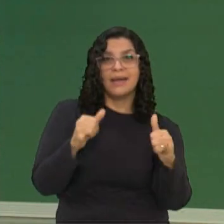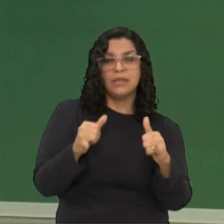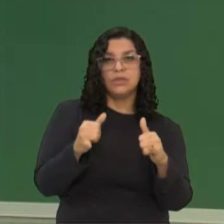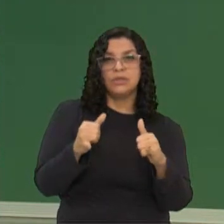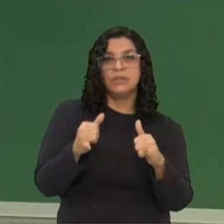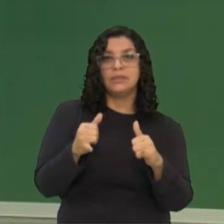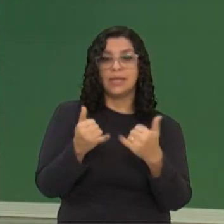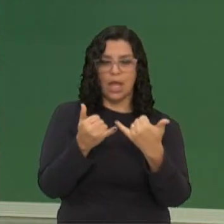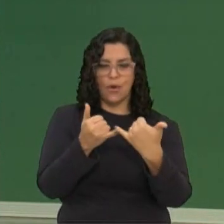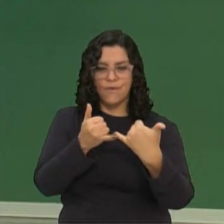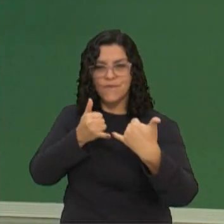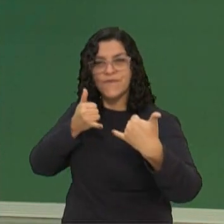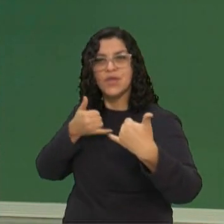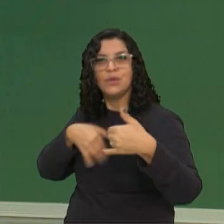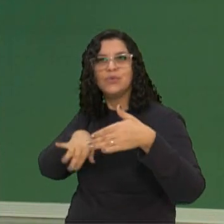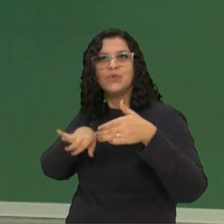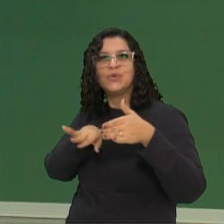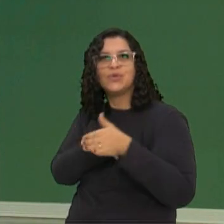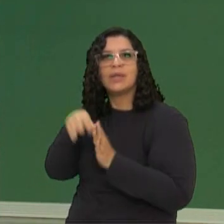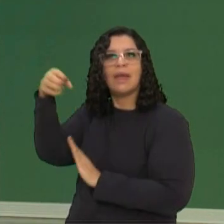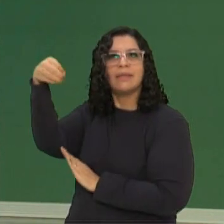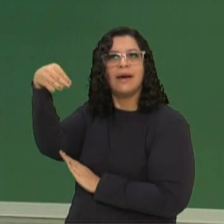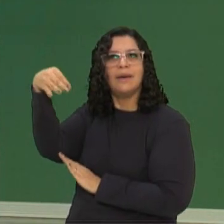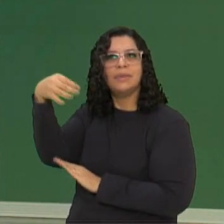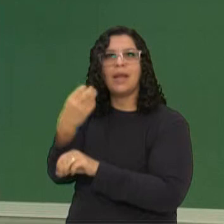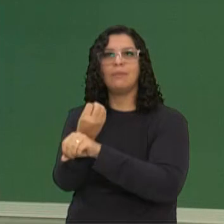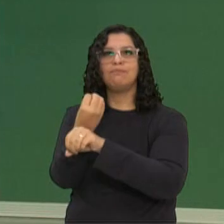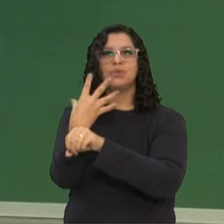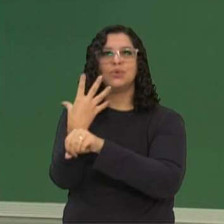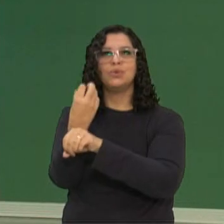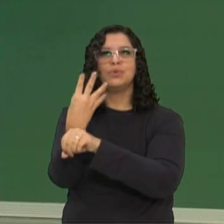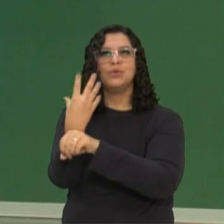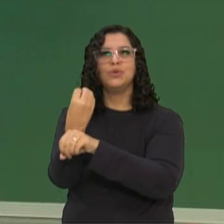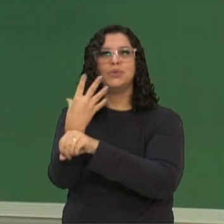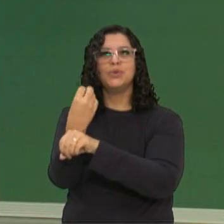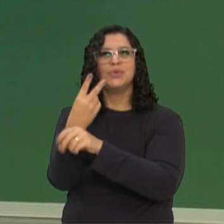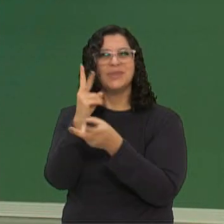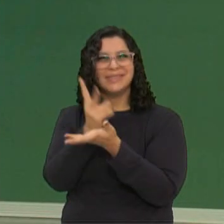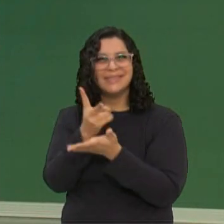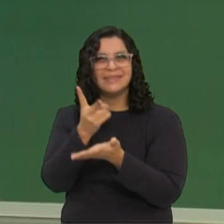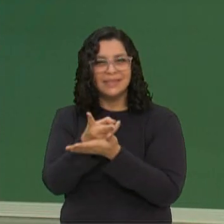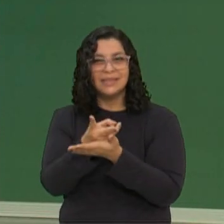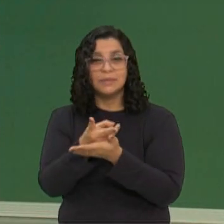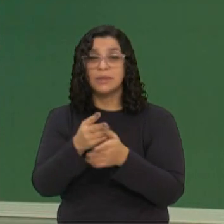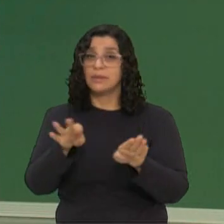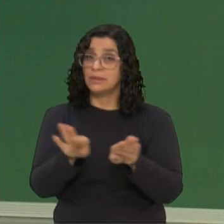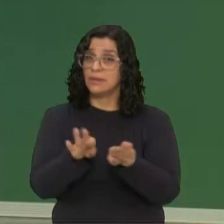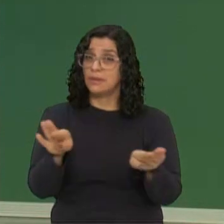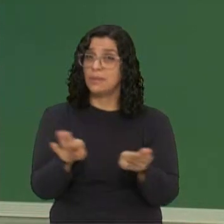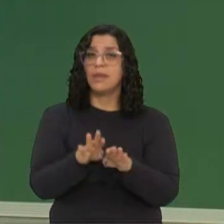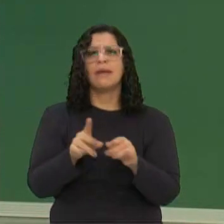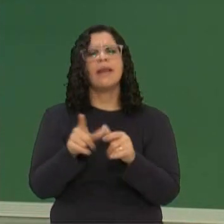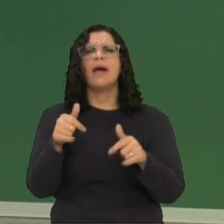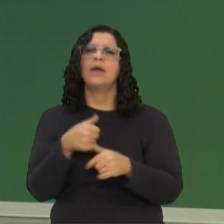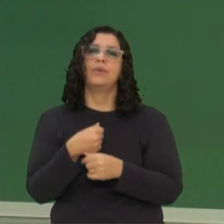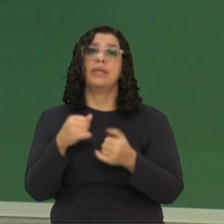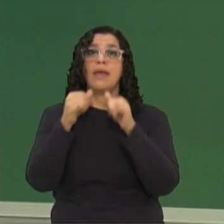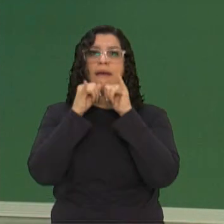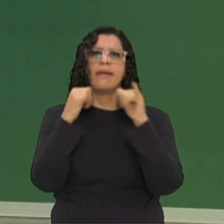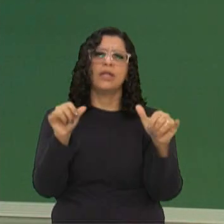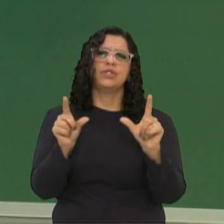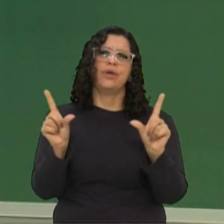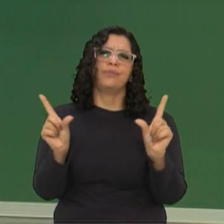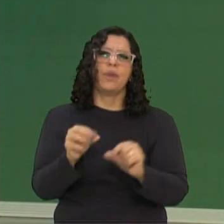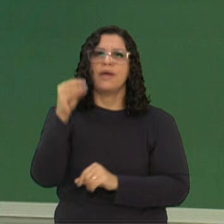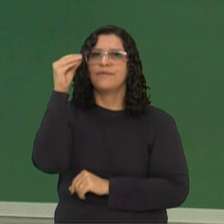que aconteça uma corrente elétrica ali dentro do dínamo e ilumina o farol. Claro que é uma corrente de baixa amperagem,